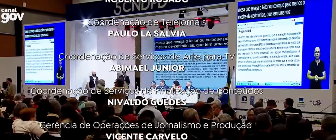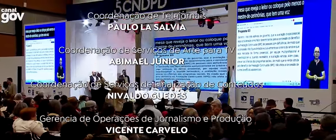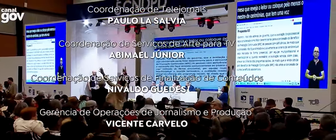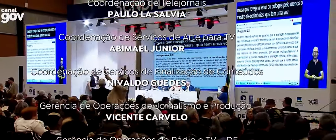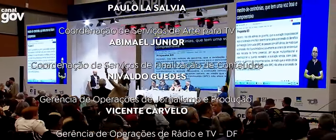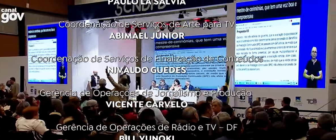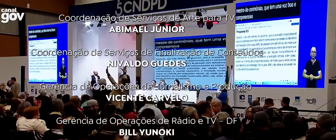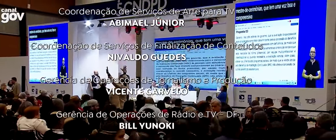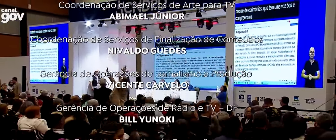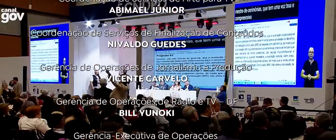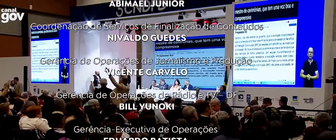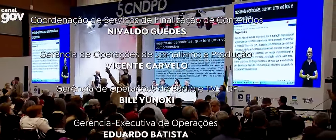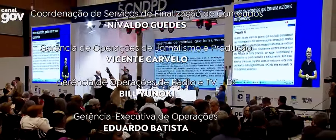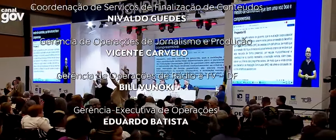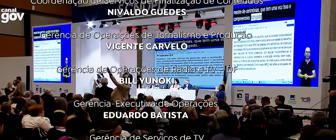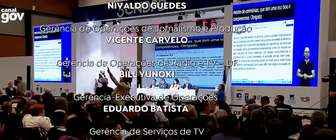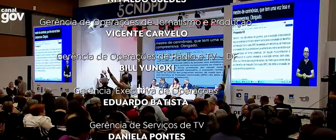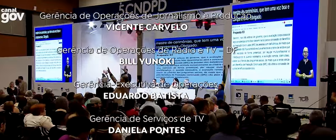Tchau.